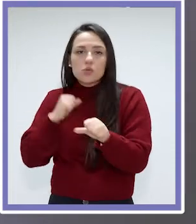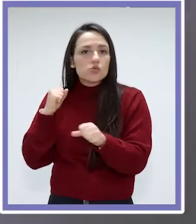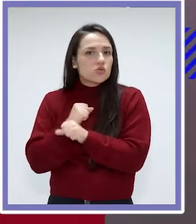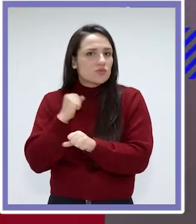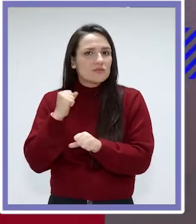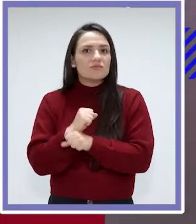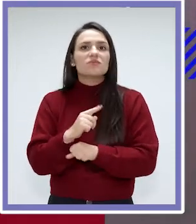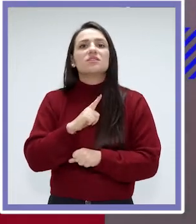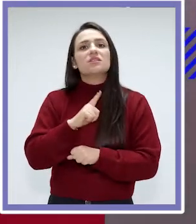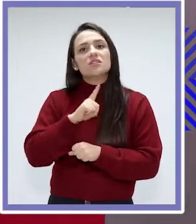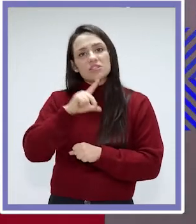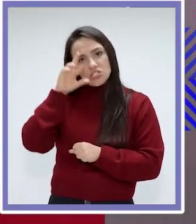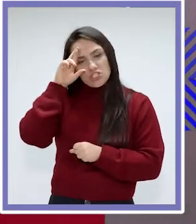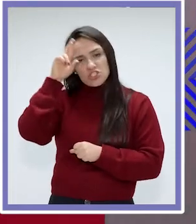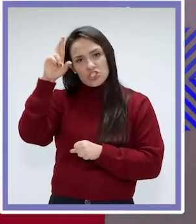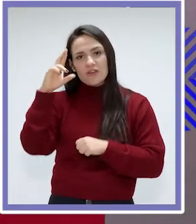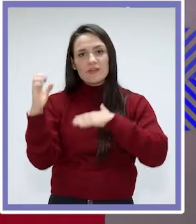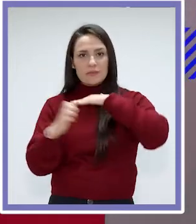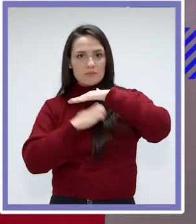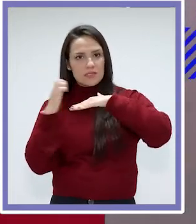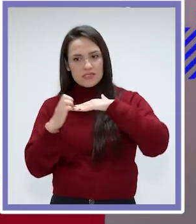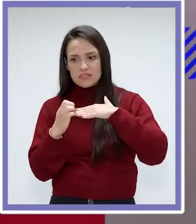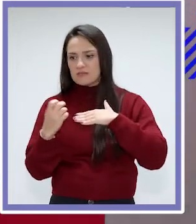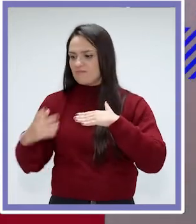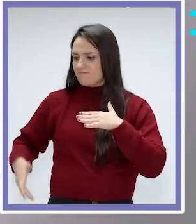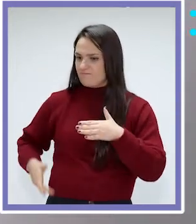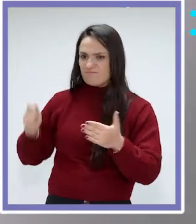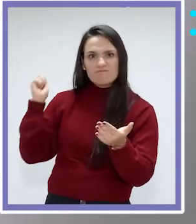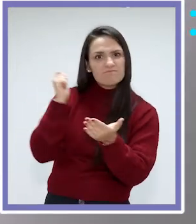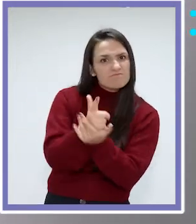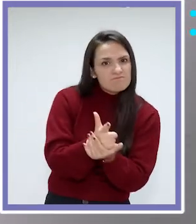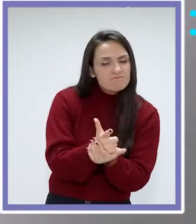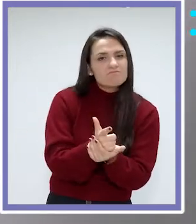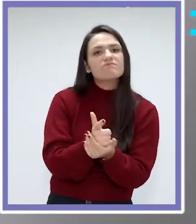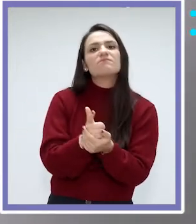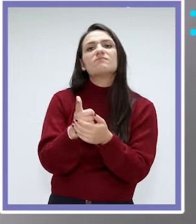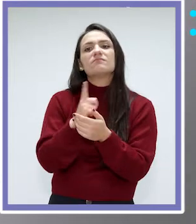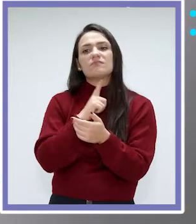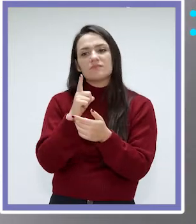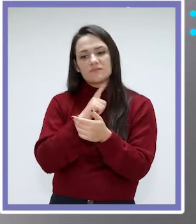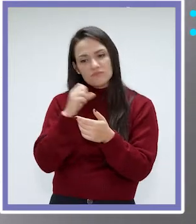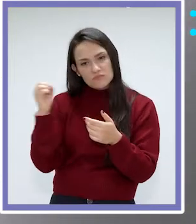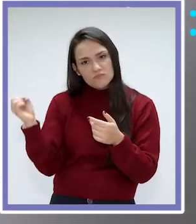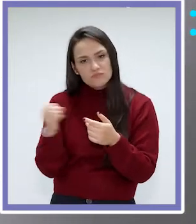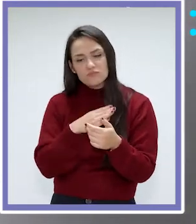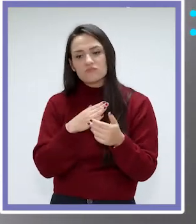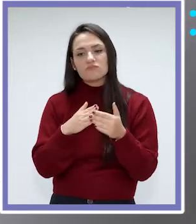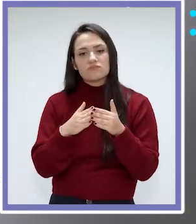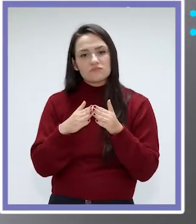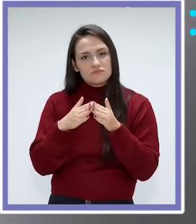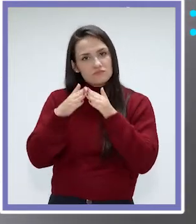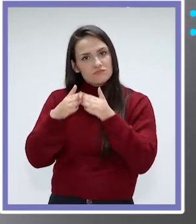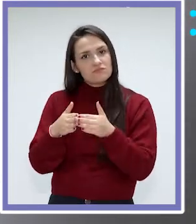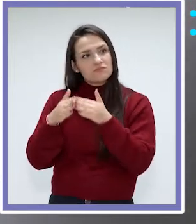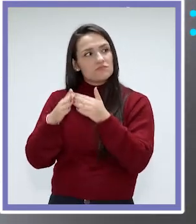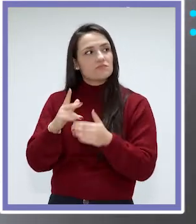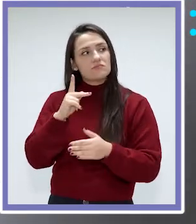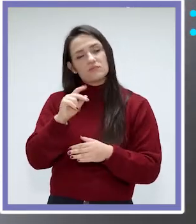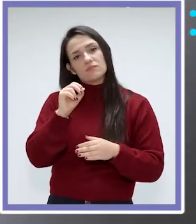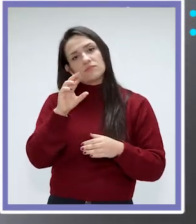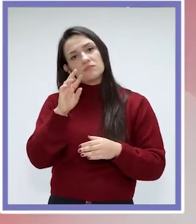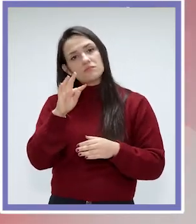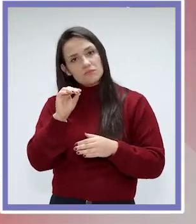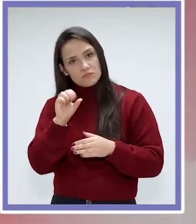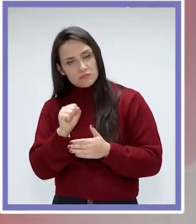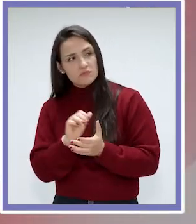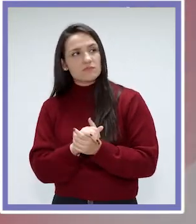função disso. A gente está vendo empresários investindo no ambiente, novos portos se abrindo em Porto Murtinho, né? E é claro que também vem